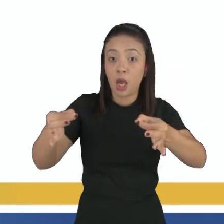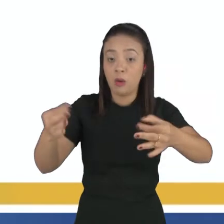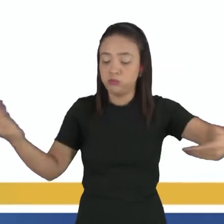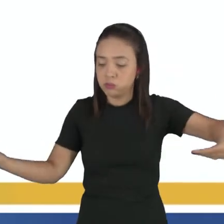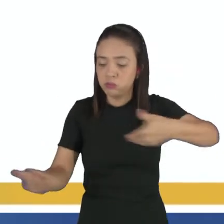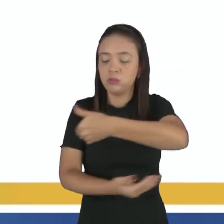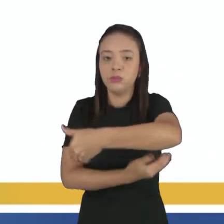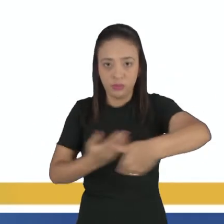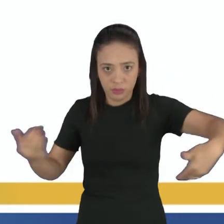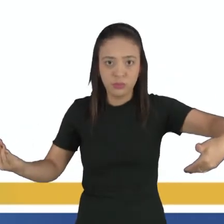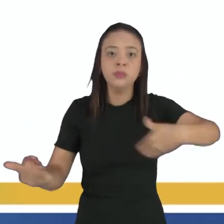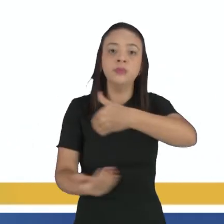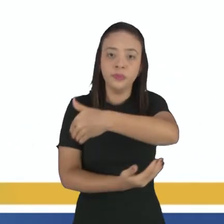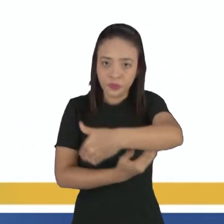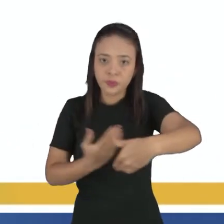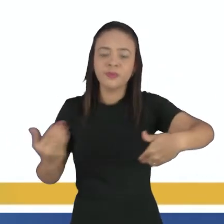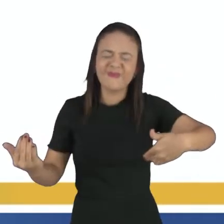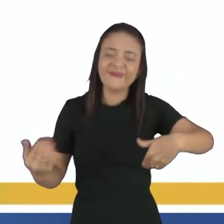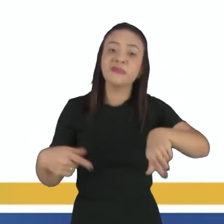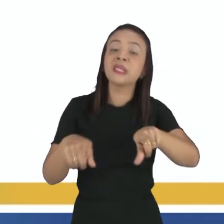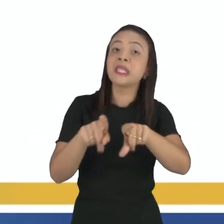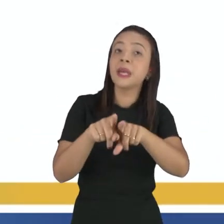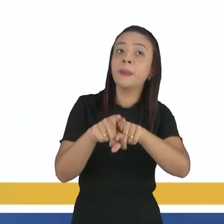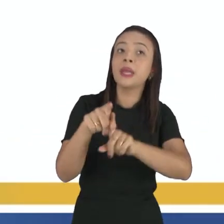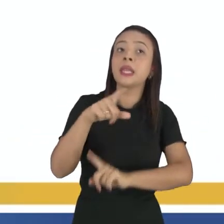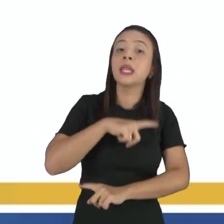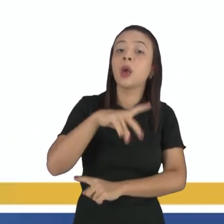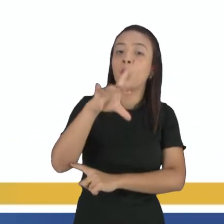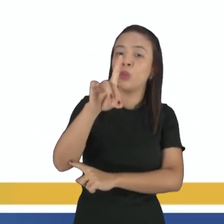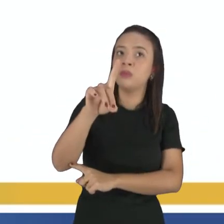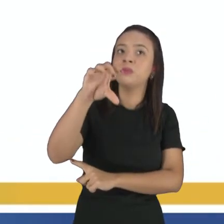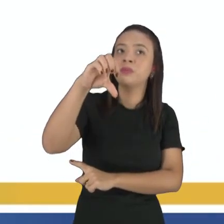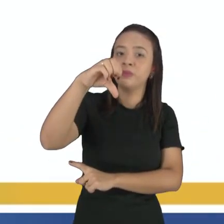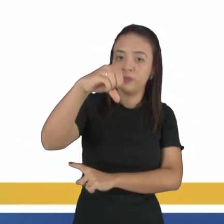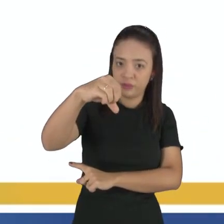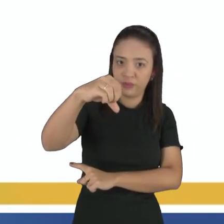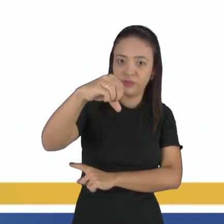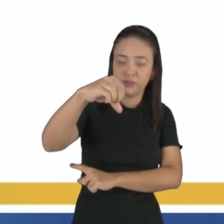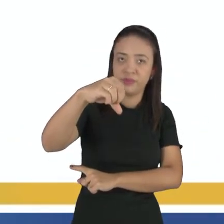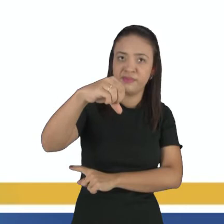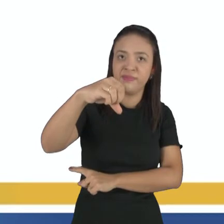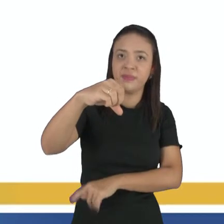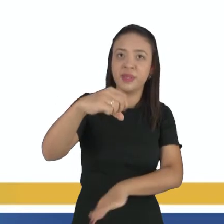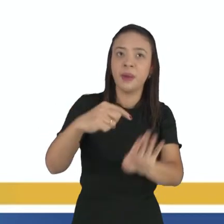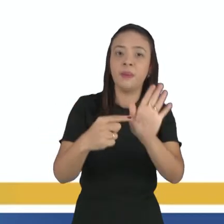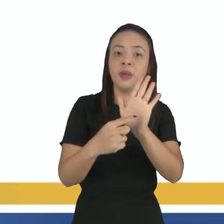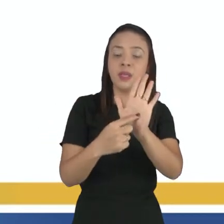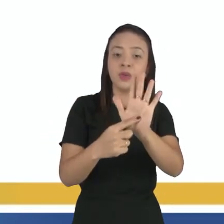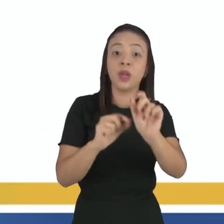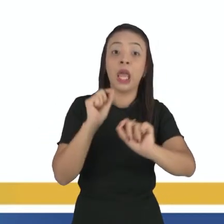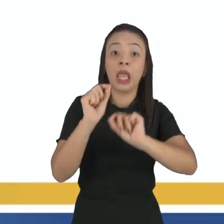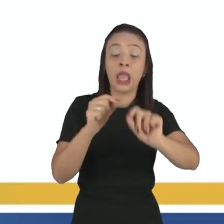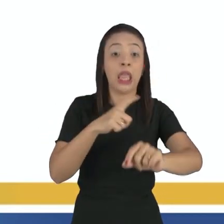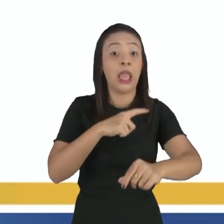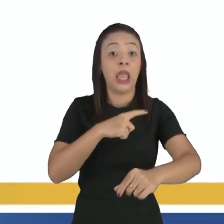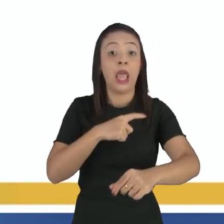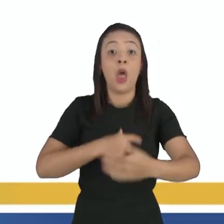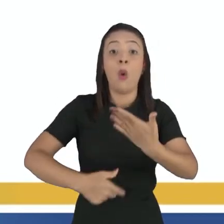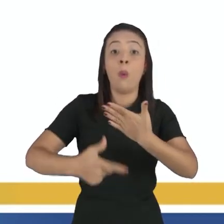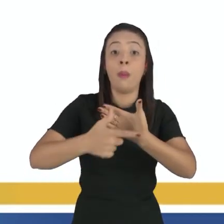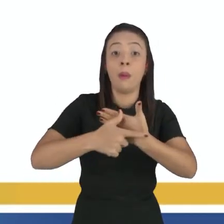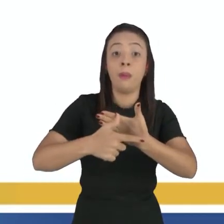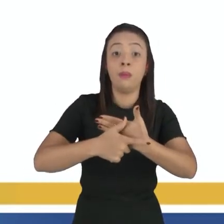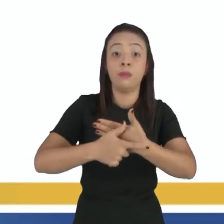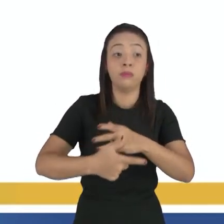que sustentam tá bom nós temos o descritor 9 que são responsáveis pela